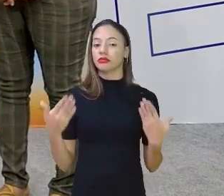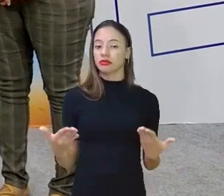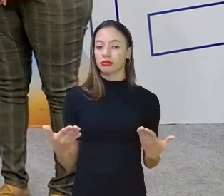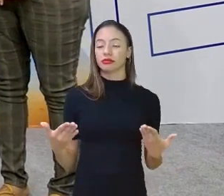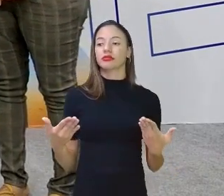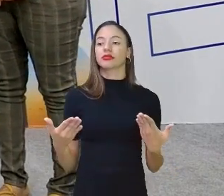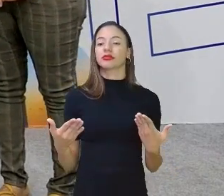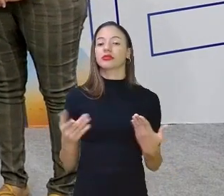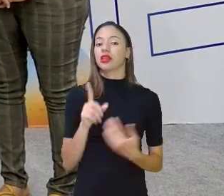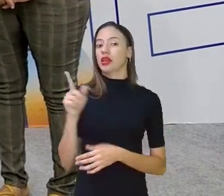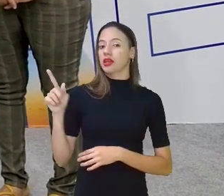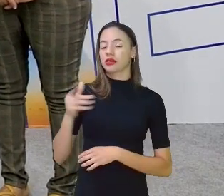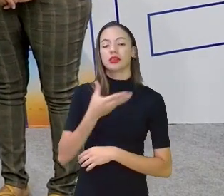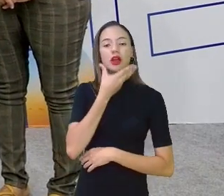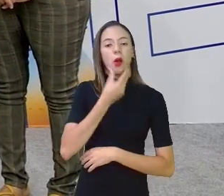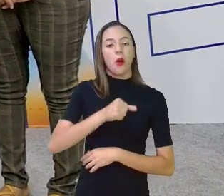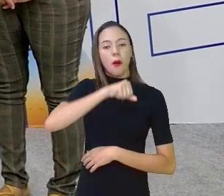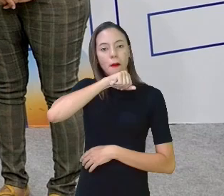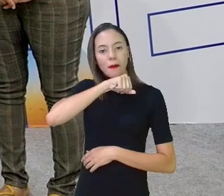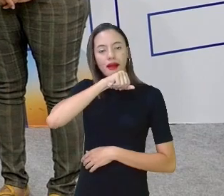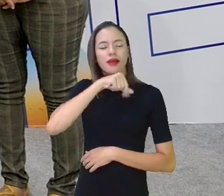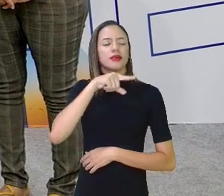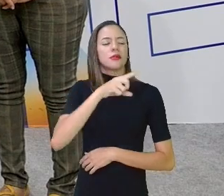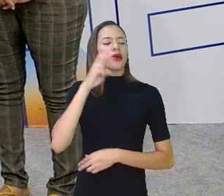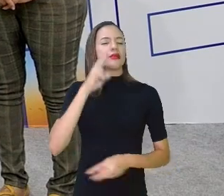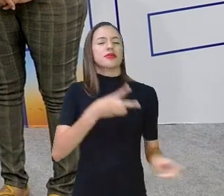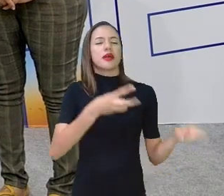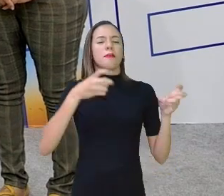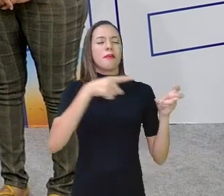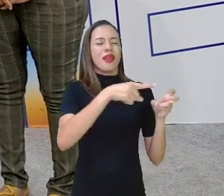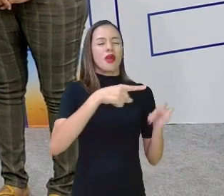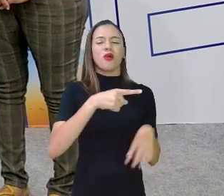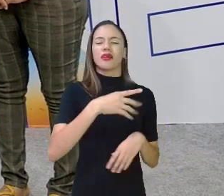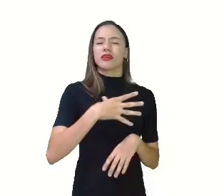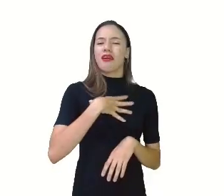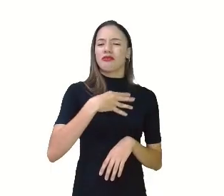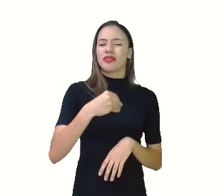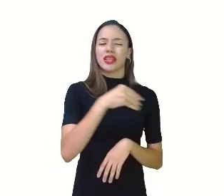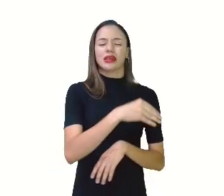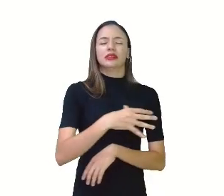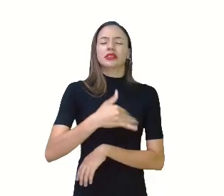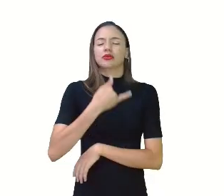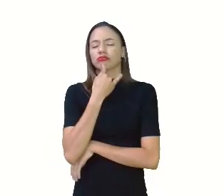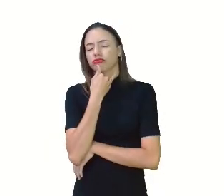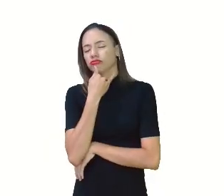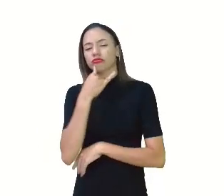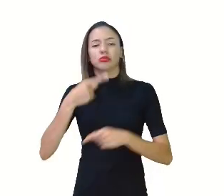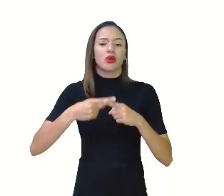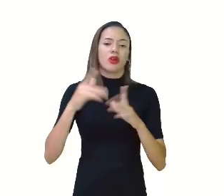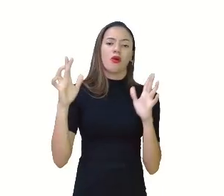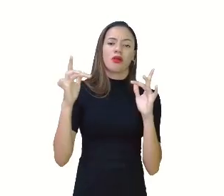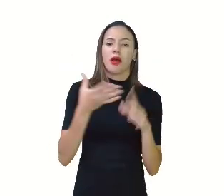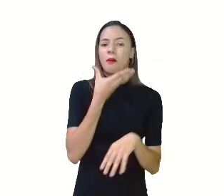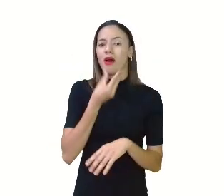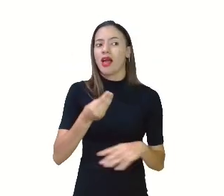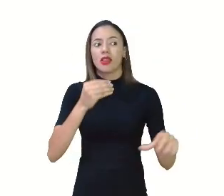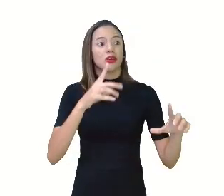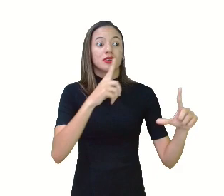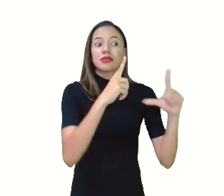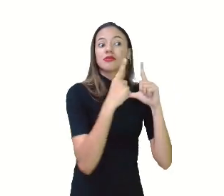isso, o pai dela, vendo ela ainda muito triste, porque o